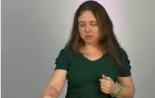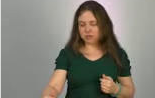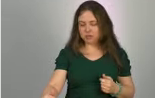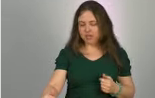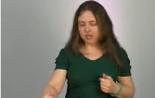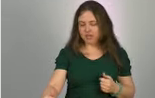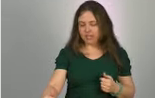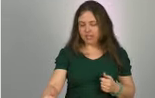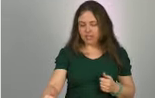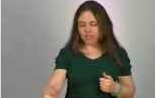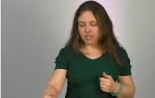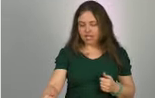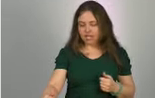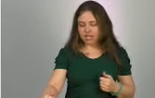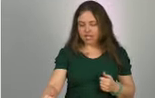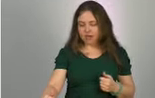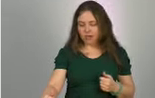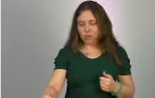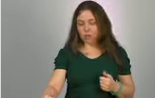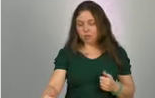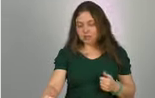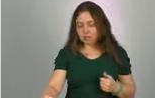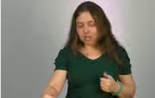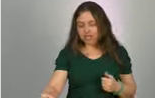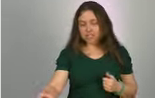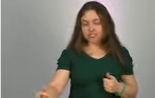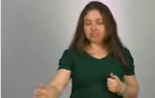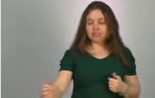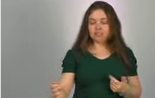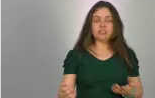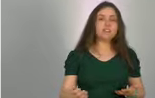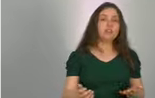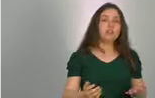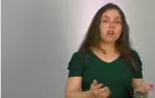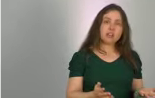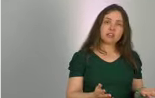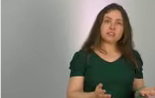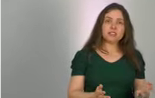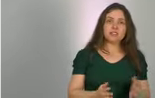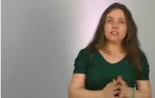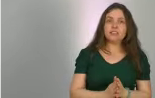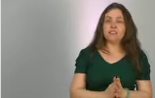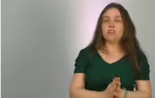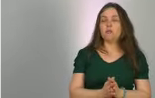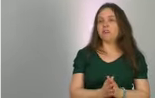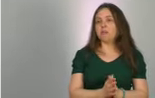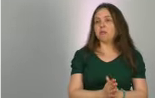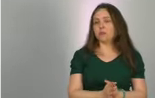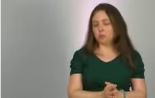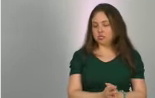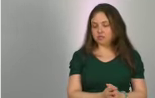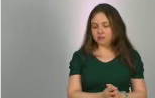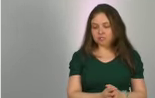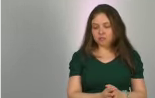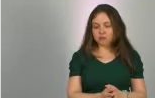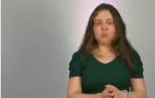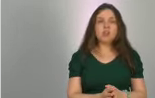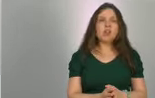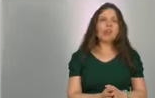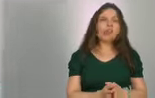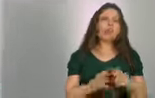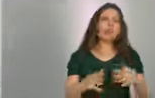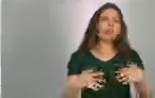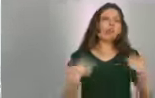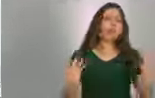essa nossa opção o uso também Blocks que é uma ferramenta de